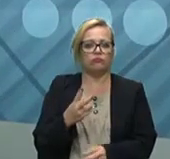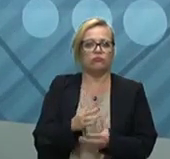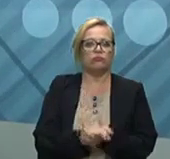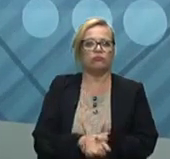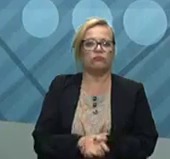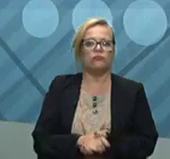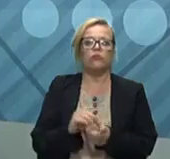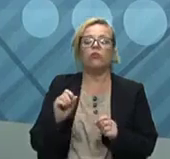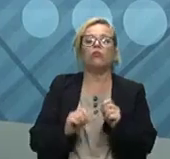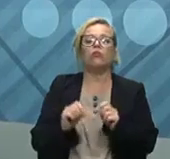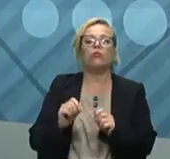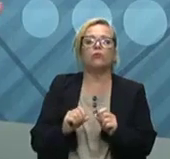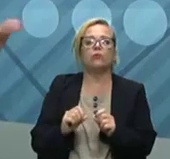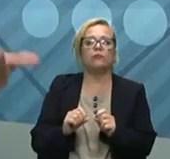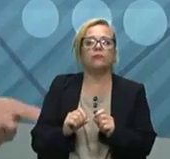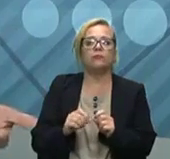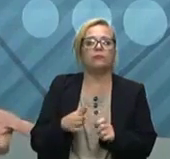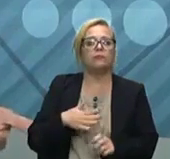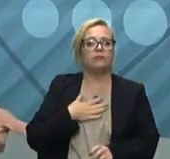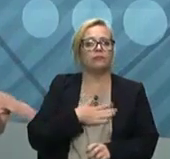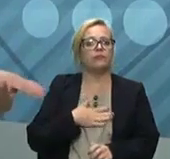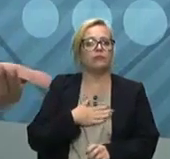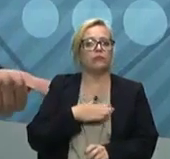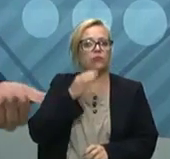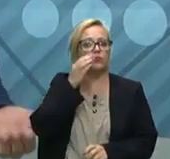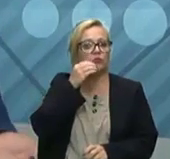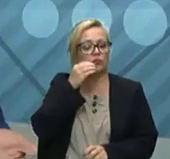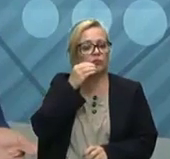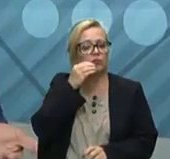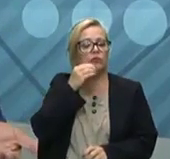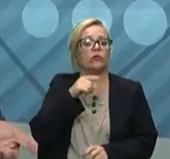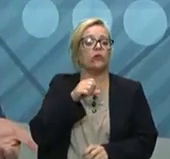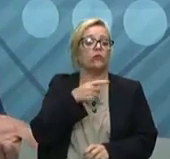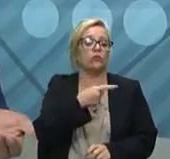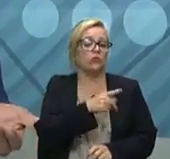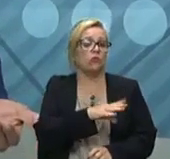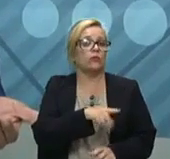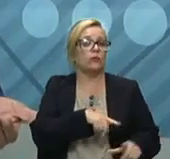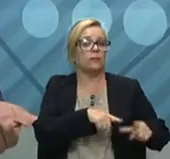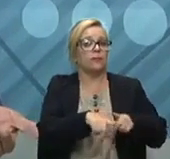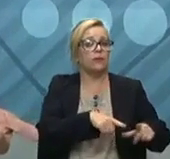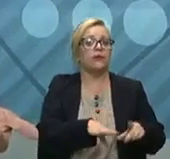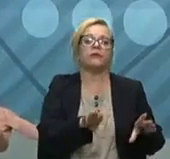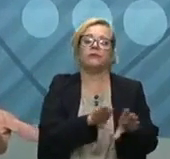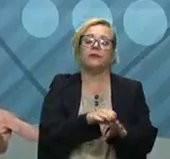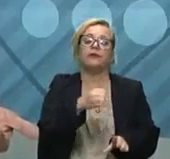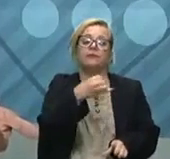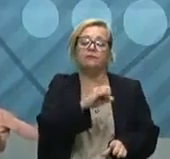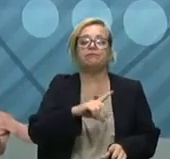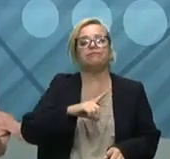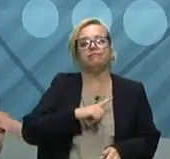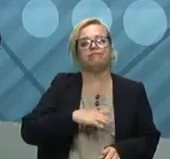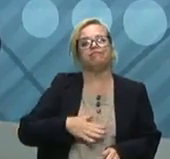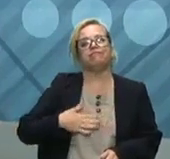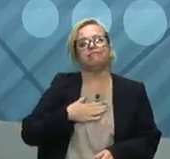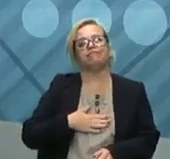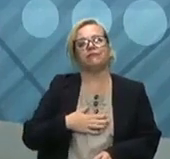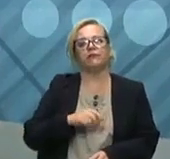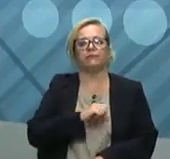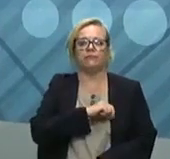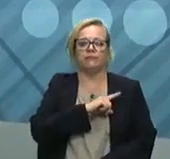variáveis. Quais variáveis? A satisfação dos funcionários em relação às condições de trabalho e a satisfação dos funcionários com relação